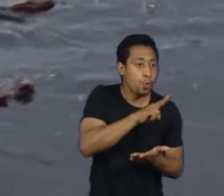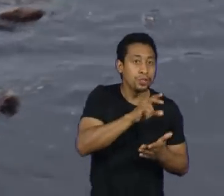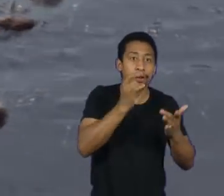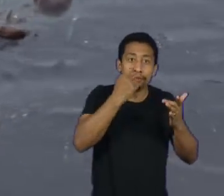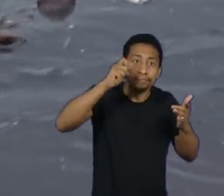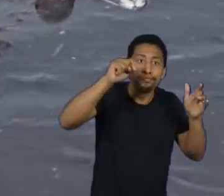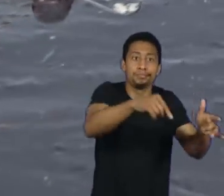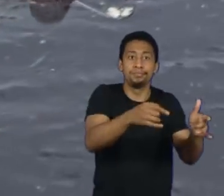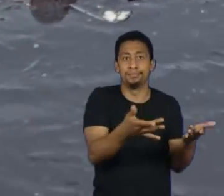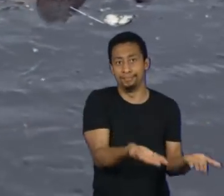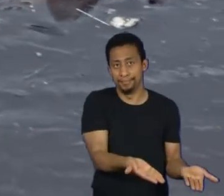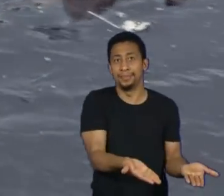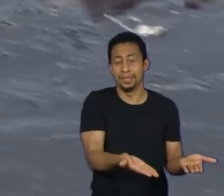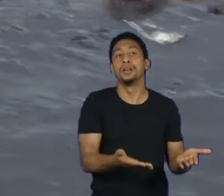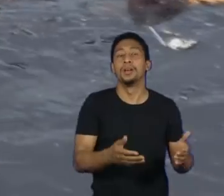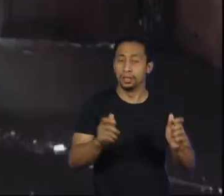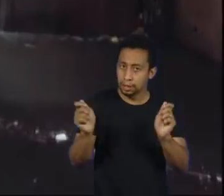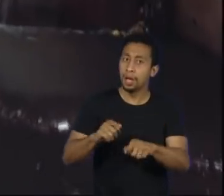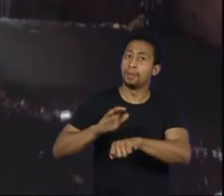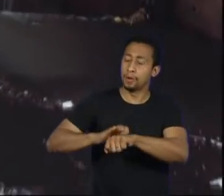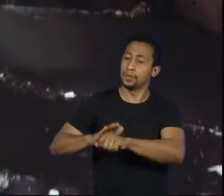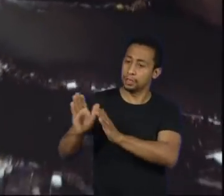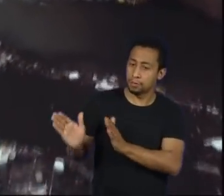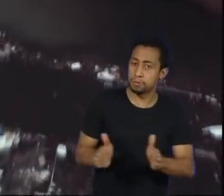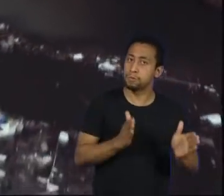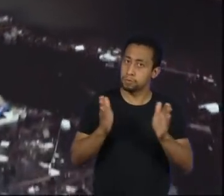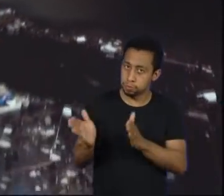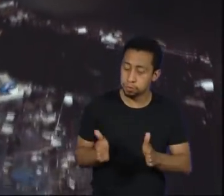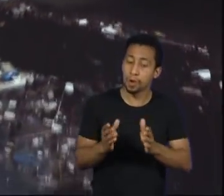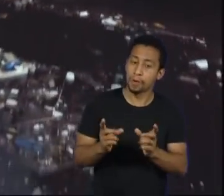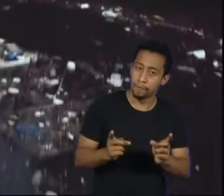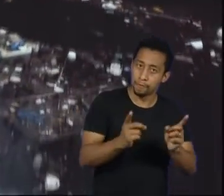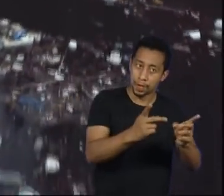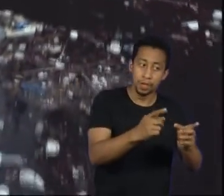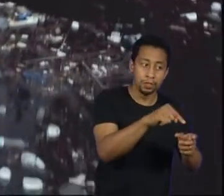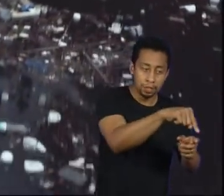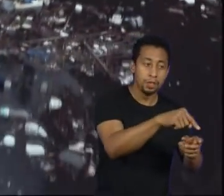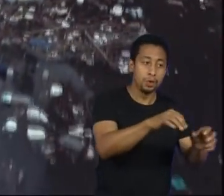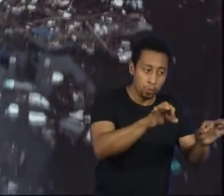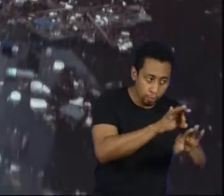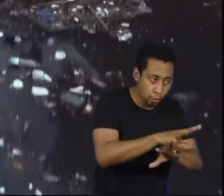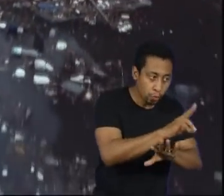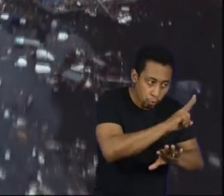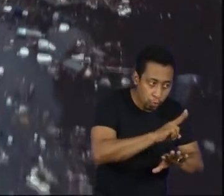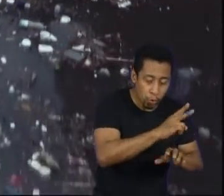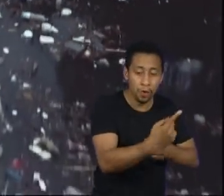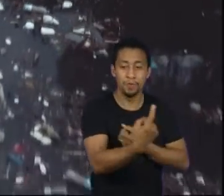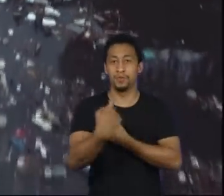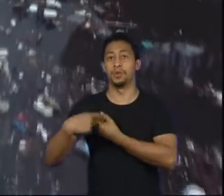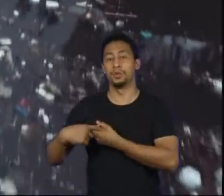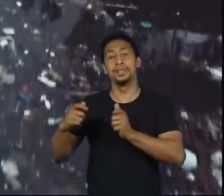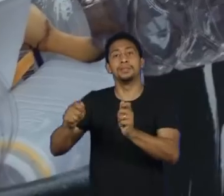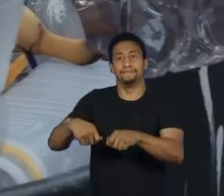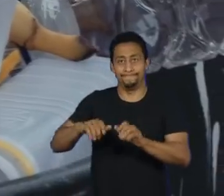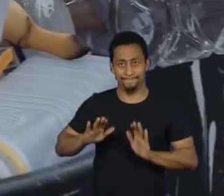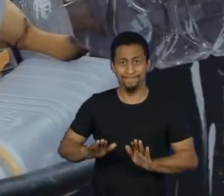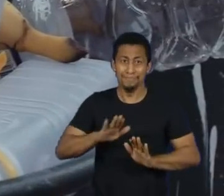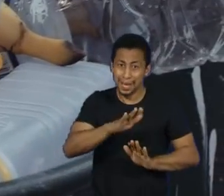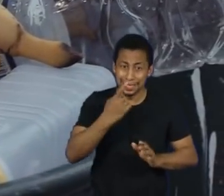sistema suicida. Você pode fazer isso enquanto você tem uma escala mínima, quando você chega numa escala como a atual, ele não é mais sustentável e é